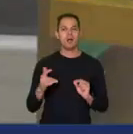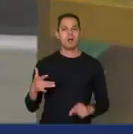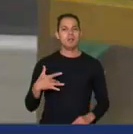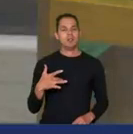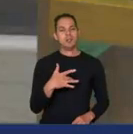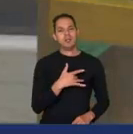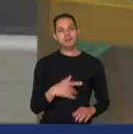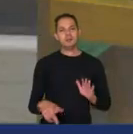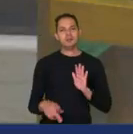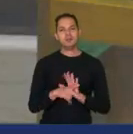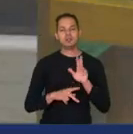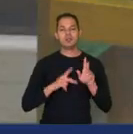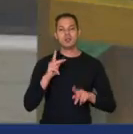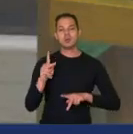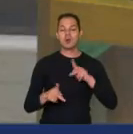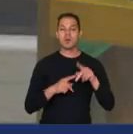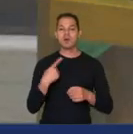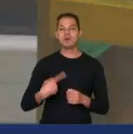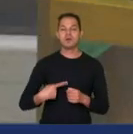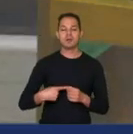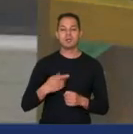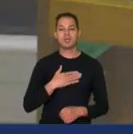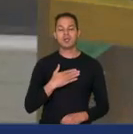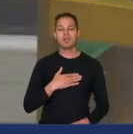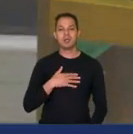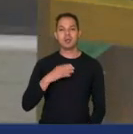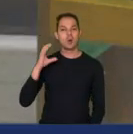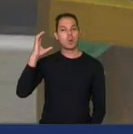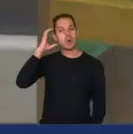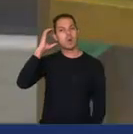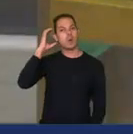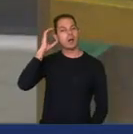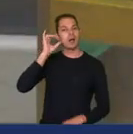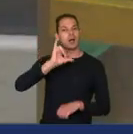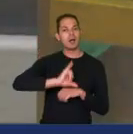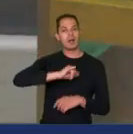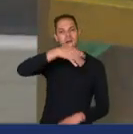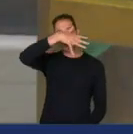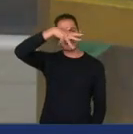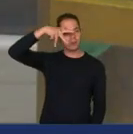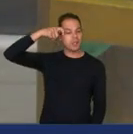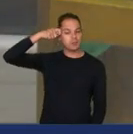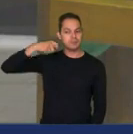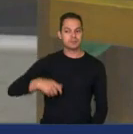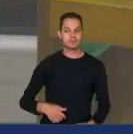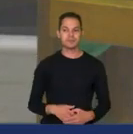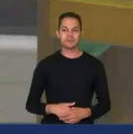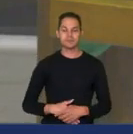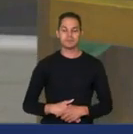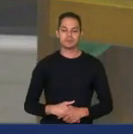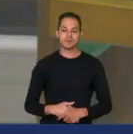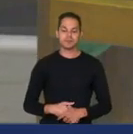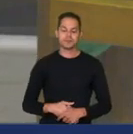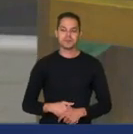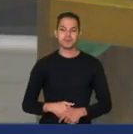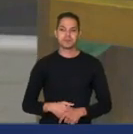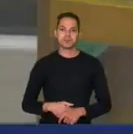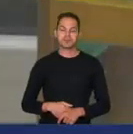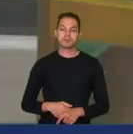pública da minha cidade, Cuiabá, capital do estado do Mato Grosso. Senhor presidente,